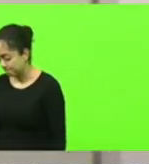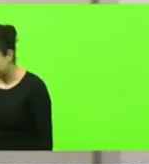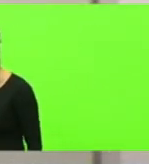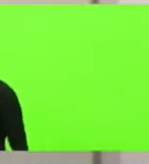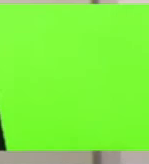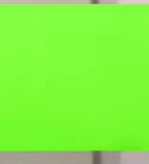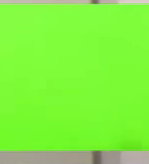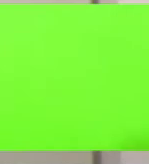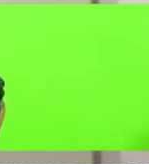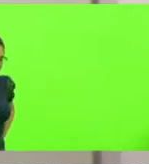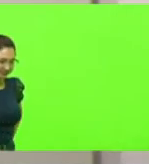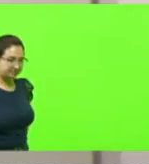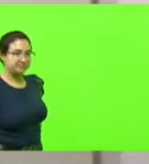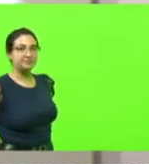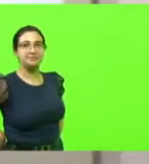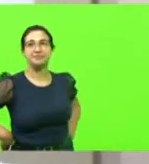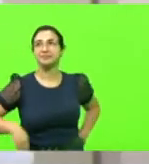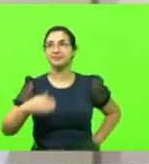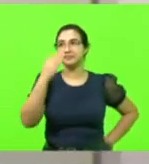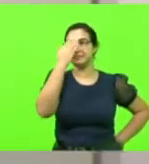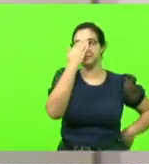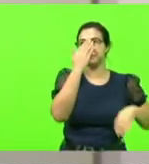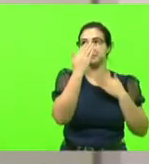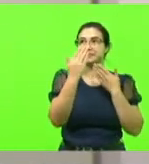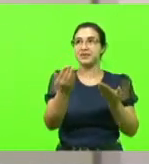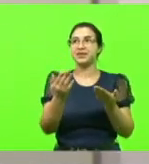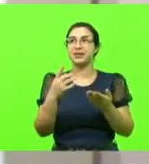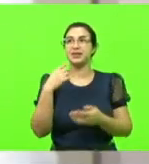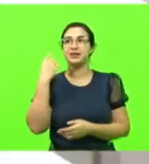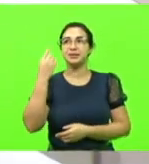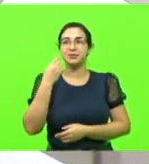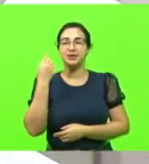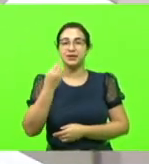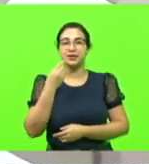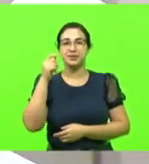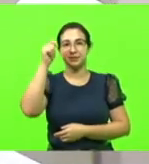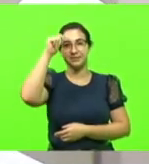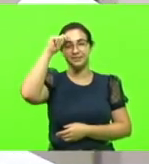Obrigado, deputado Adrianinho.